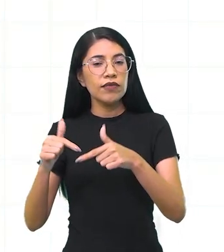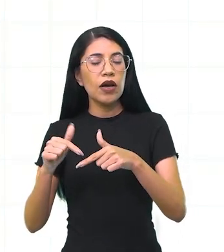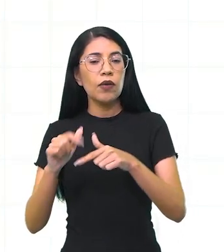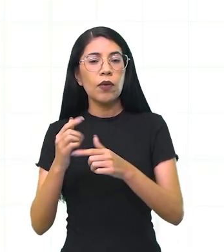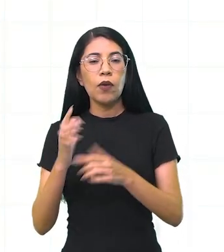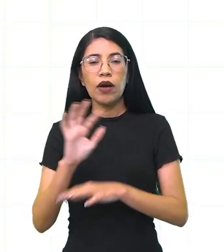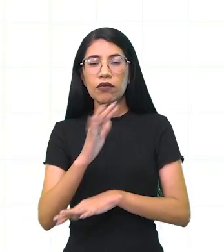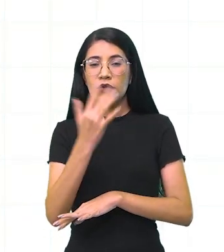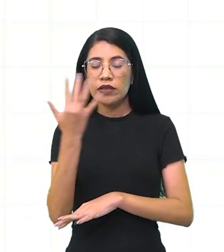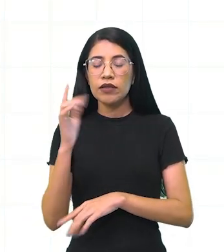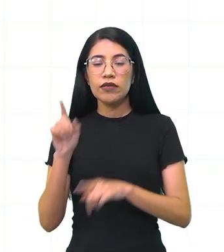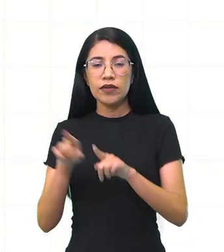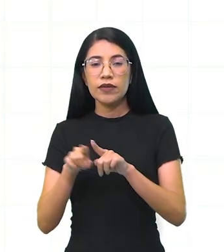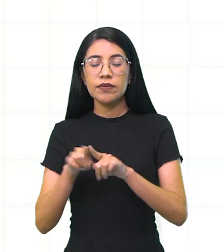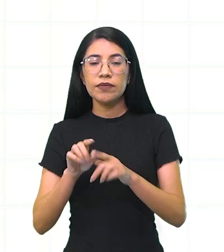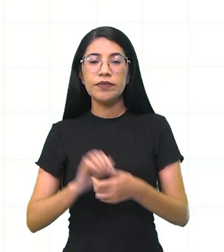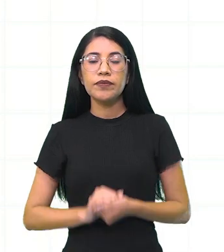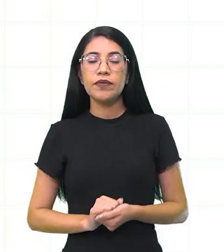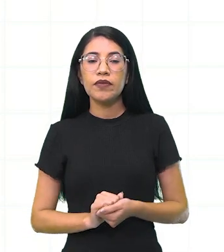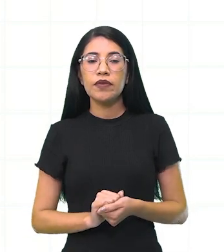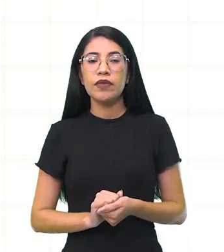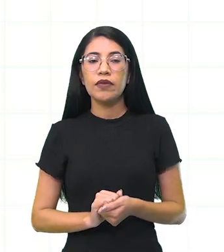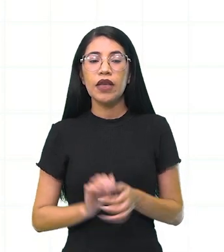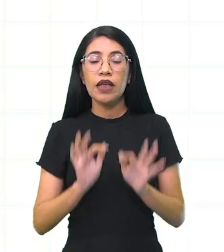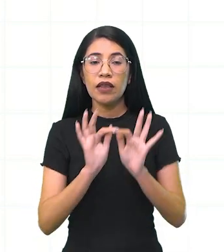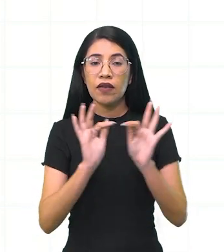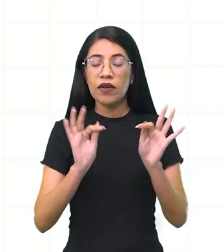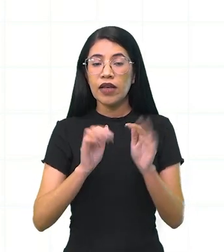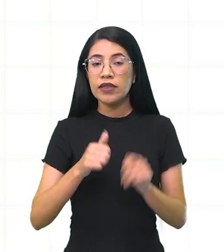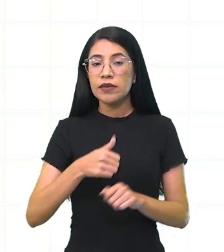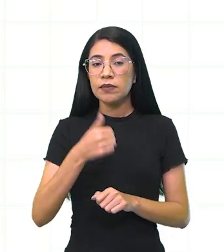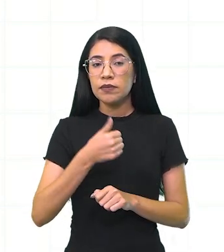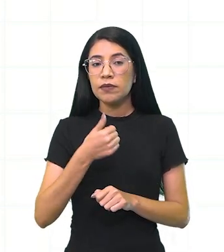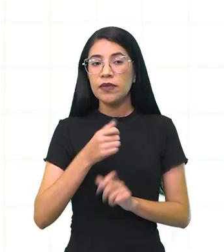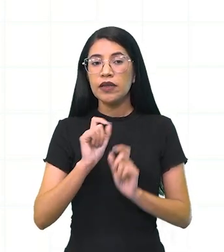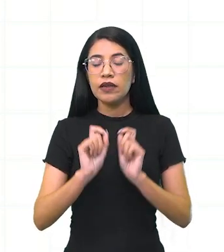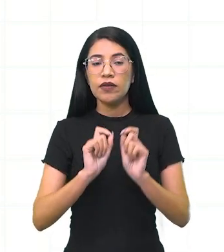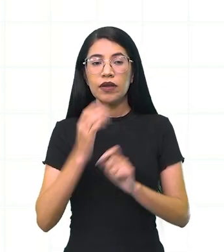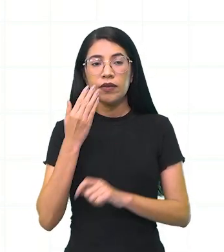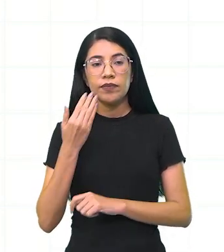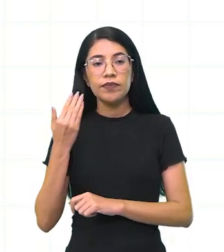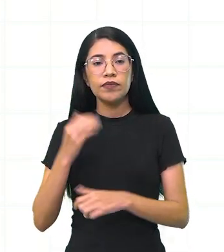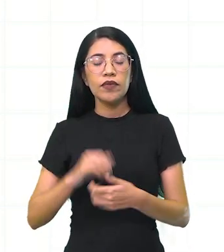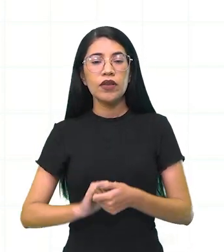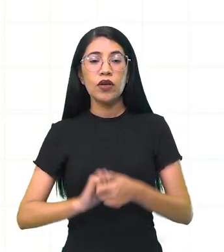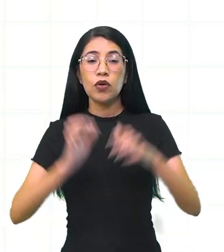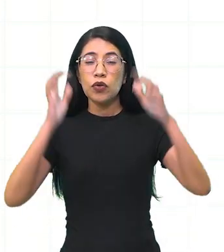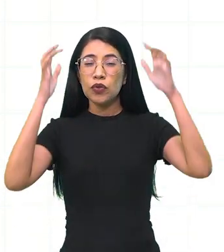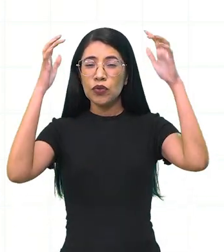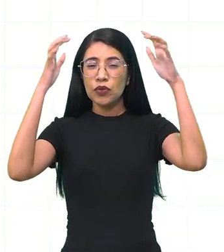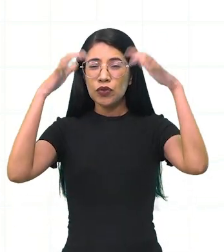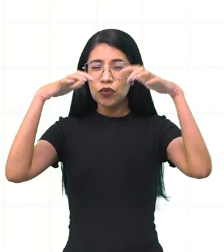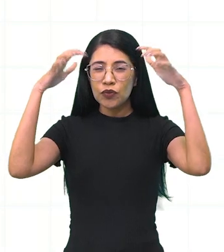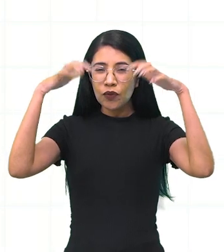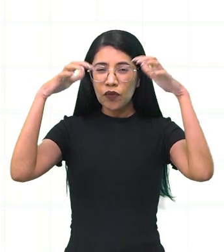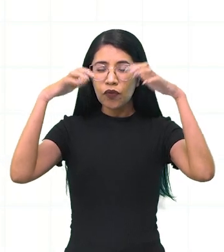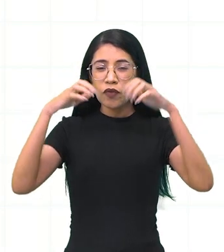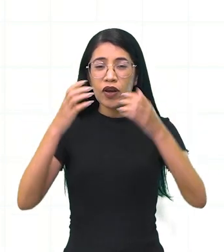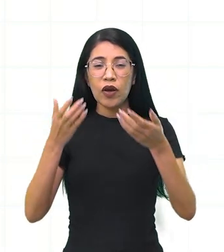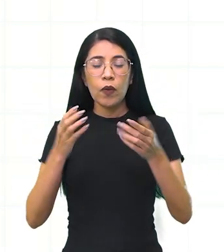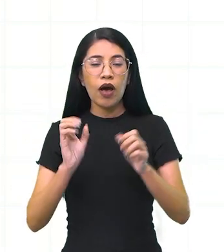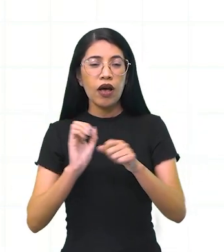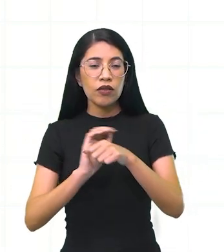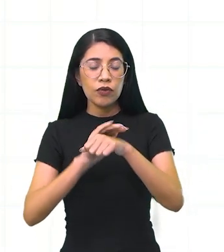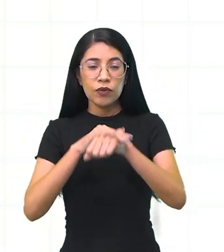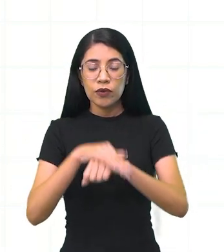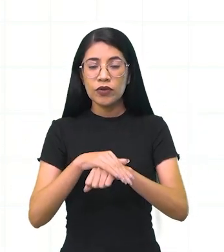natureza. Nesta primeira oração aqui, choveu muito esta noite.